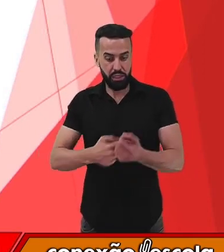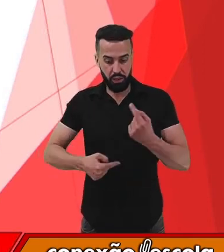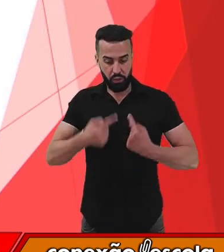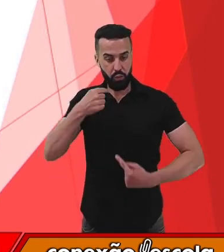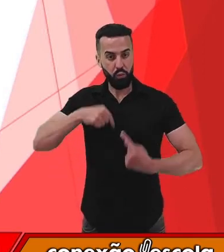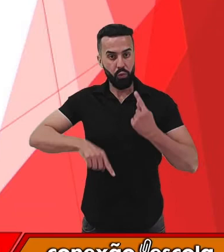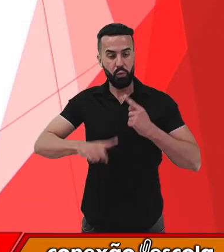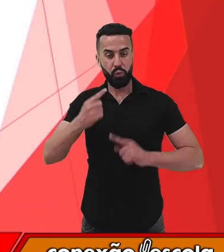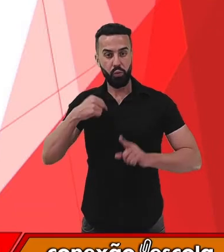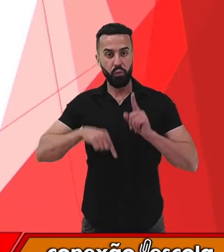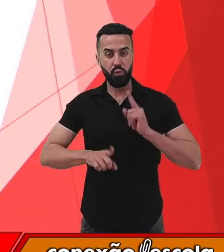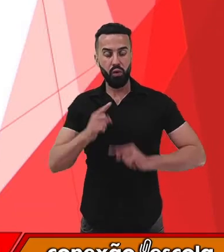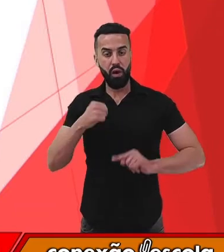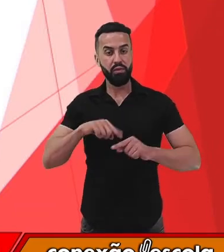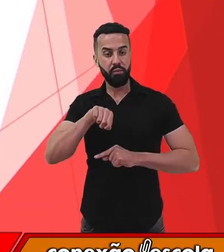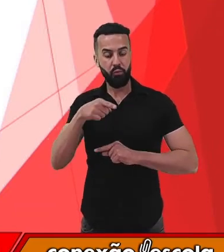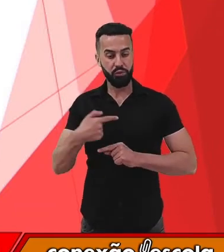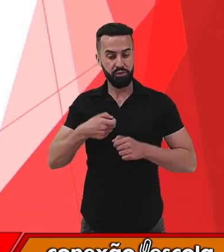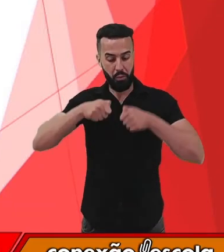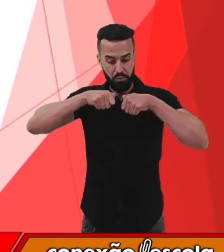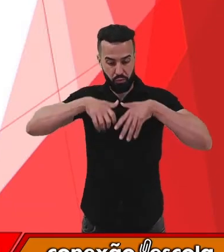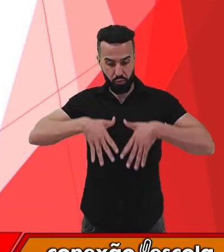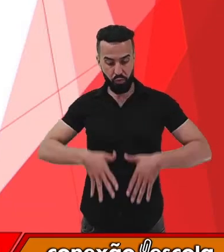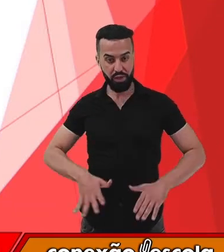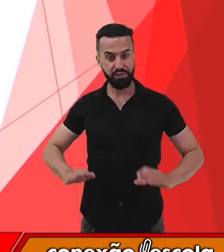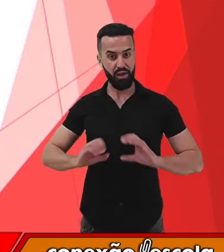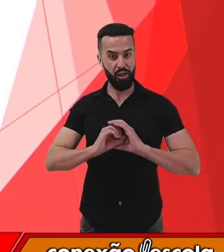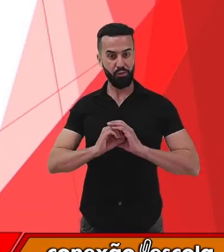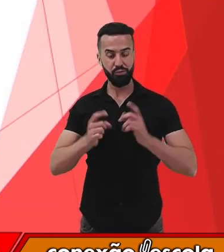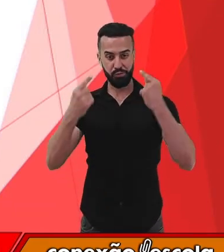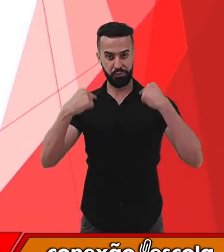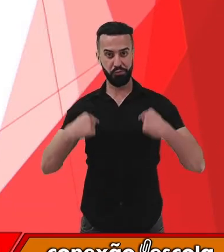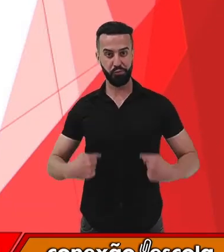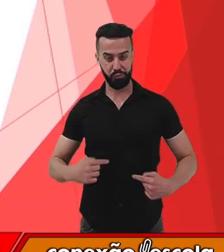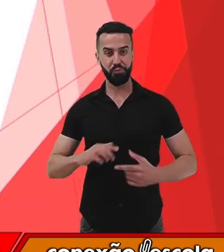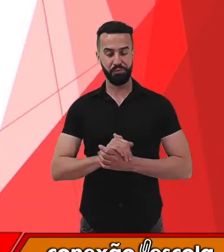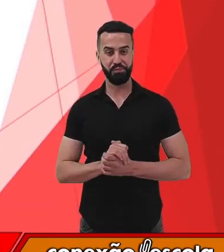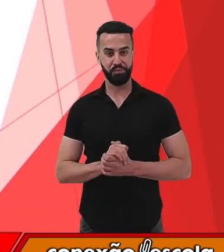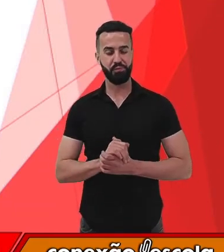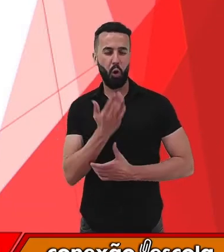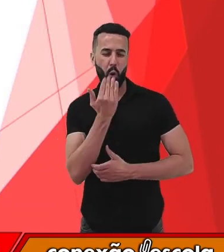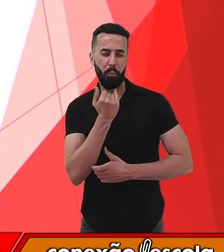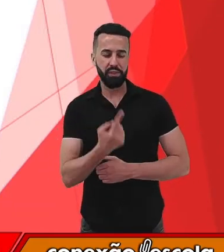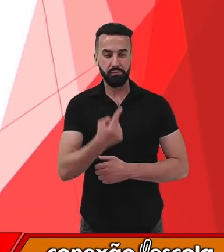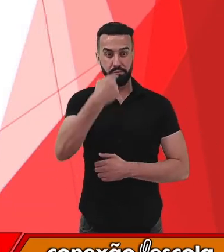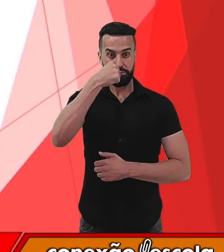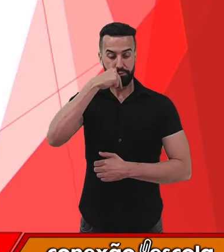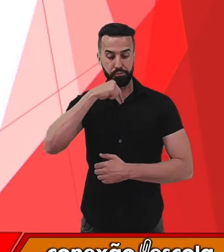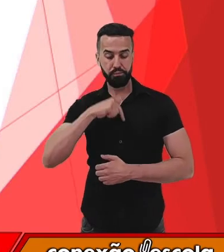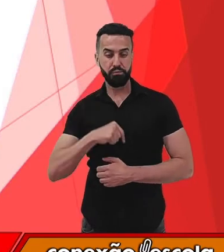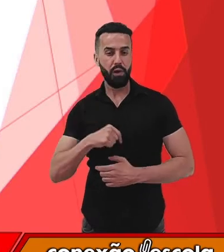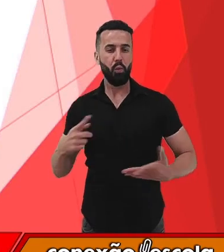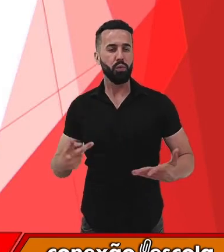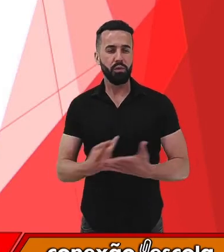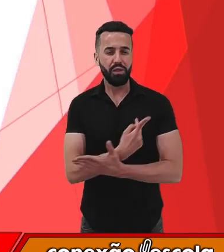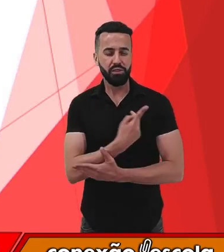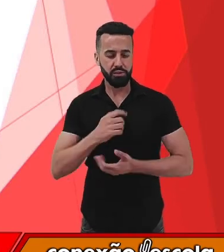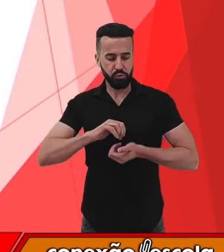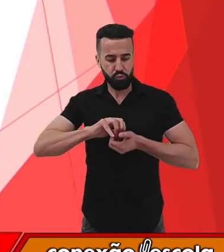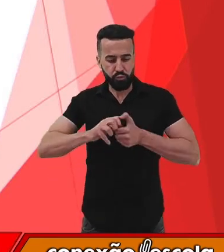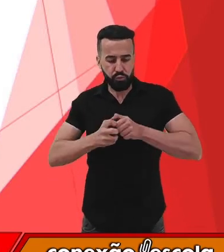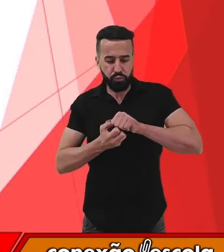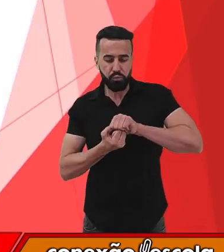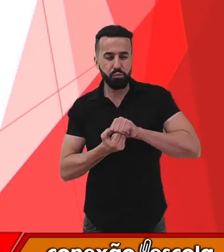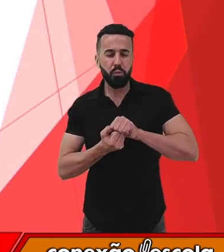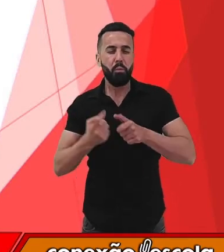posteriormente distribuído para as células do corpo. Essa digestão acontece pelo auxílio de algumas